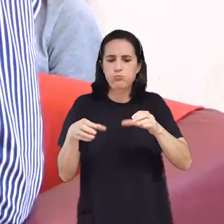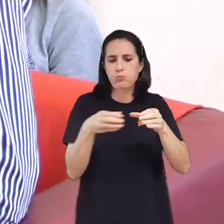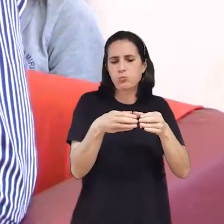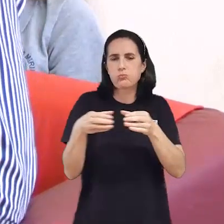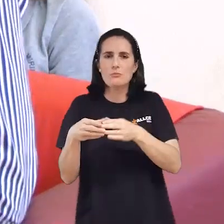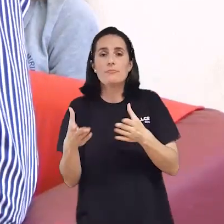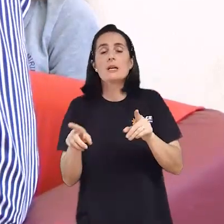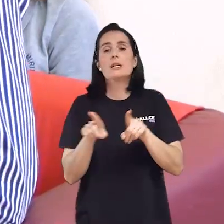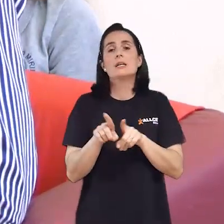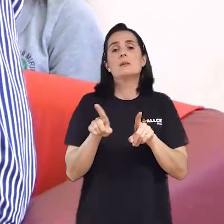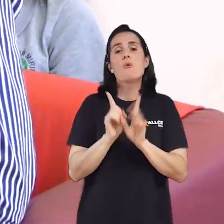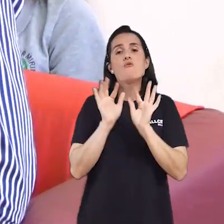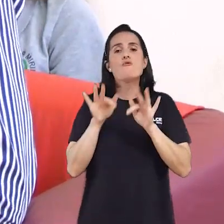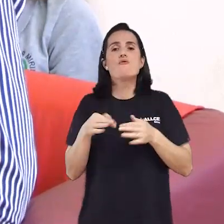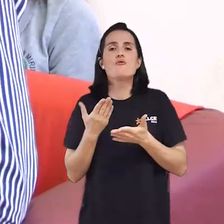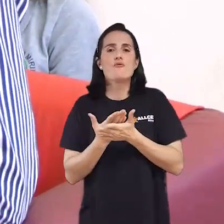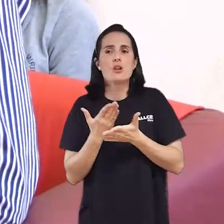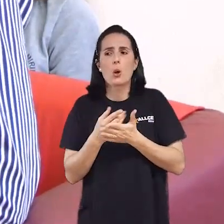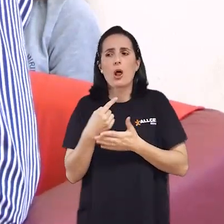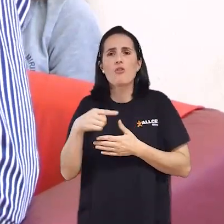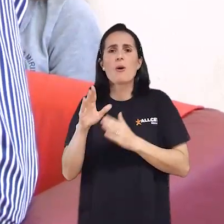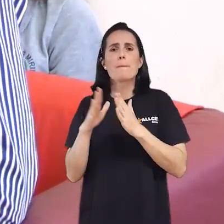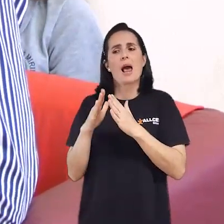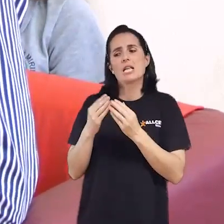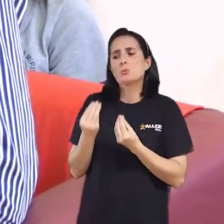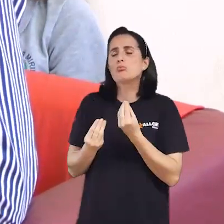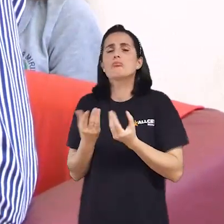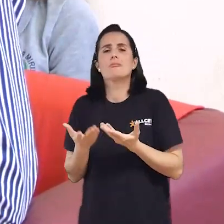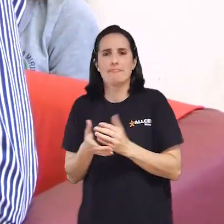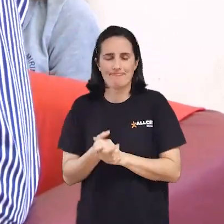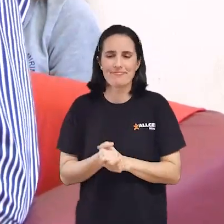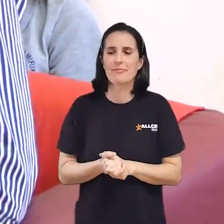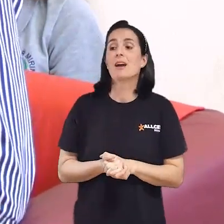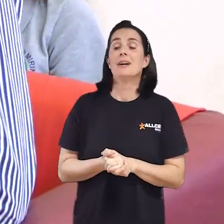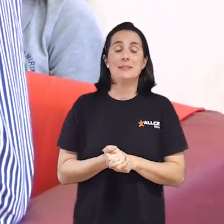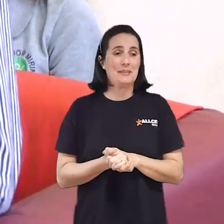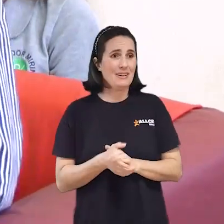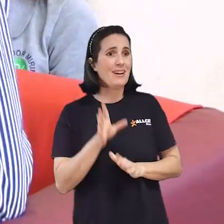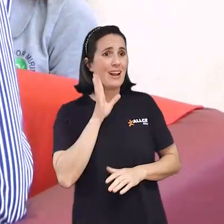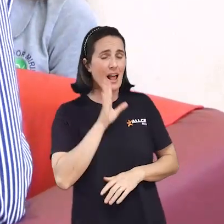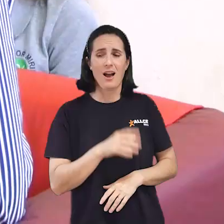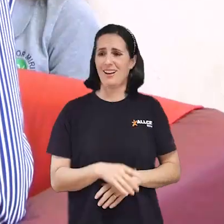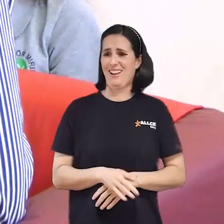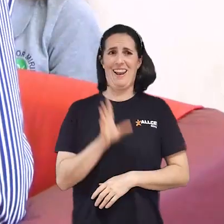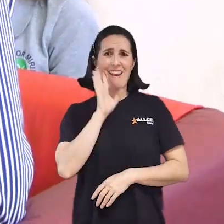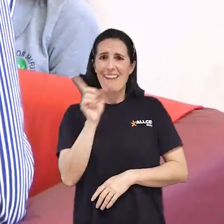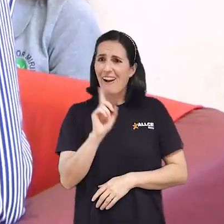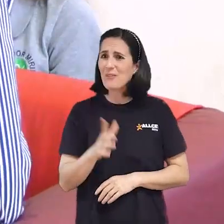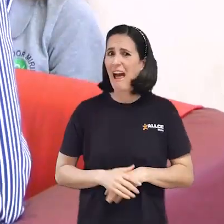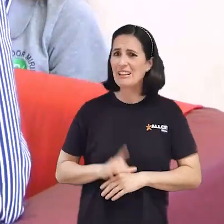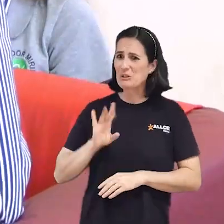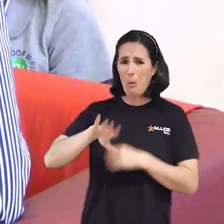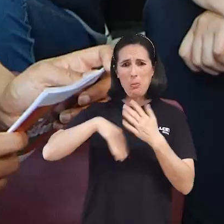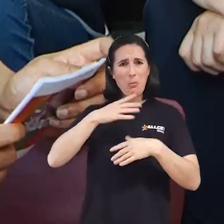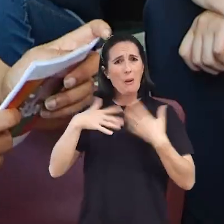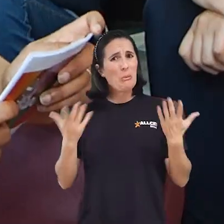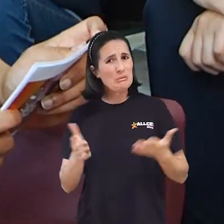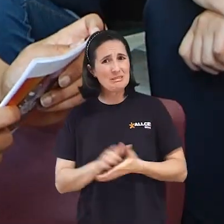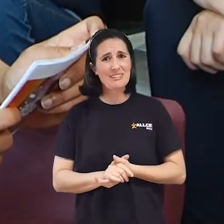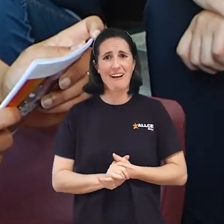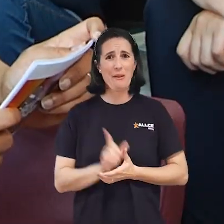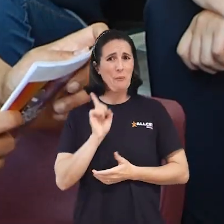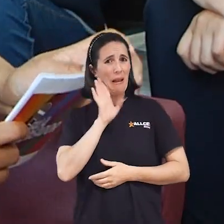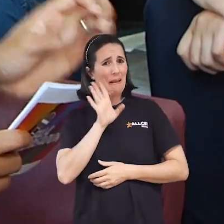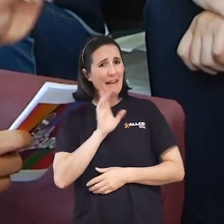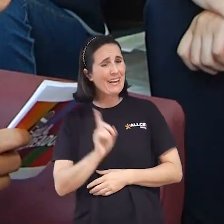times para jogar no recreio e também para no final da sala, como ia ser no caminho de casa. Que